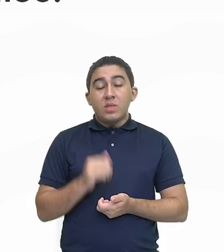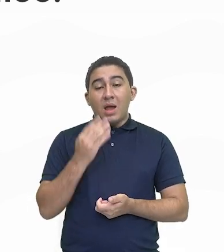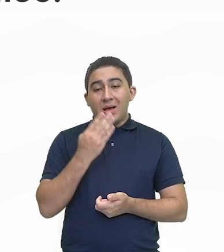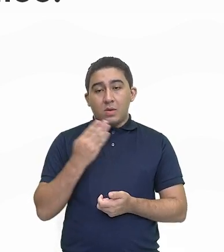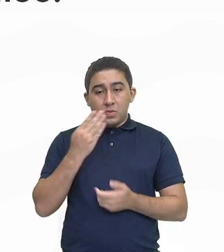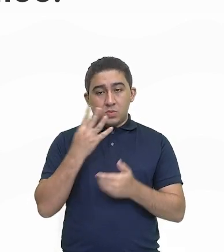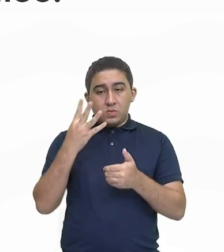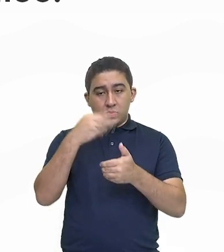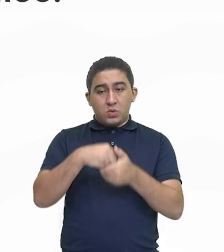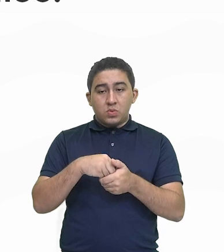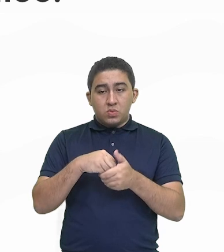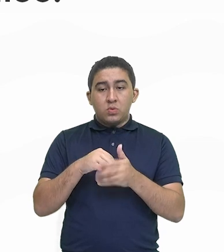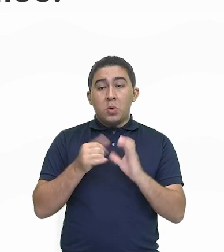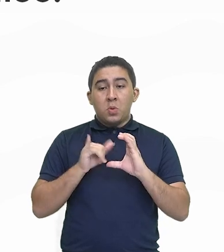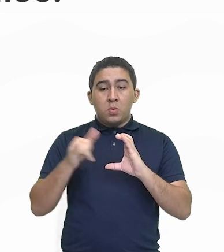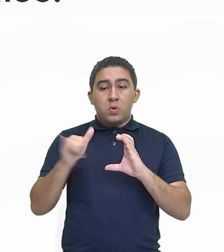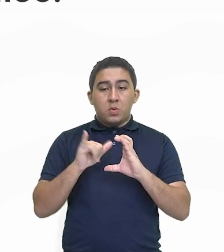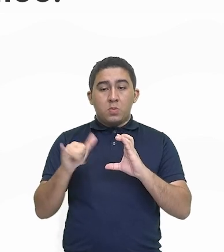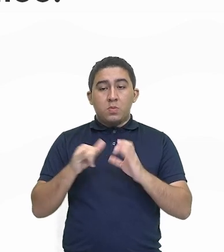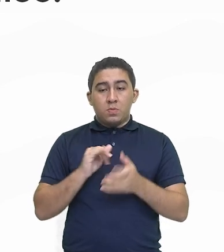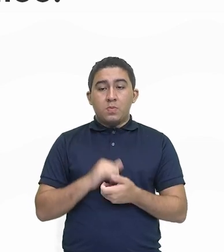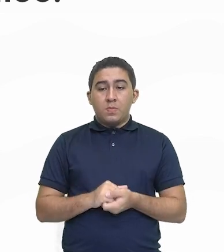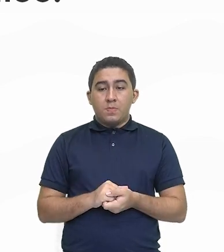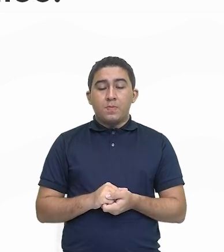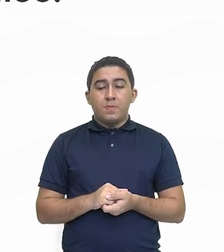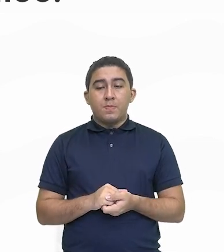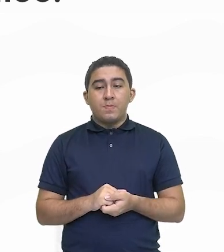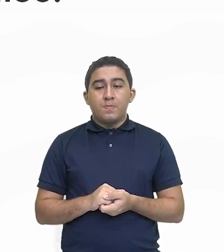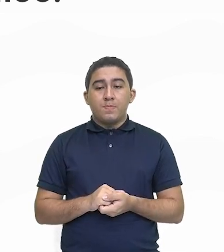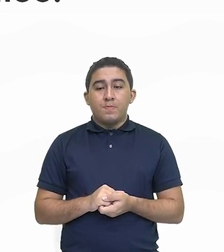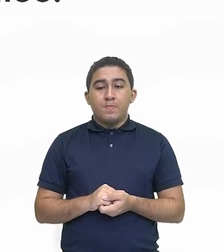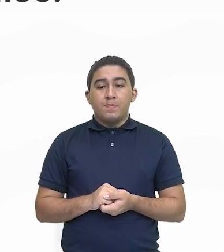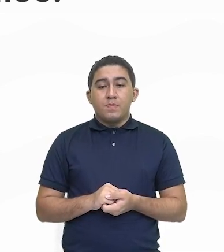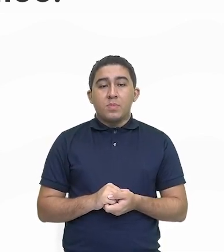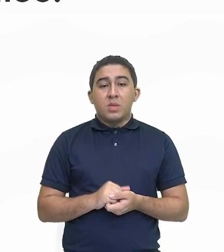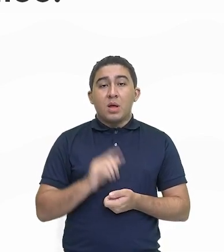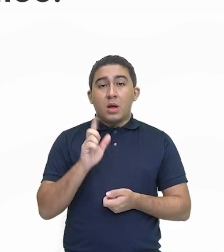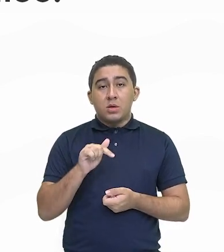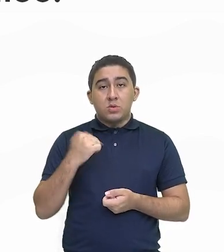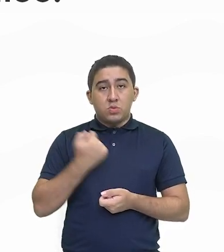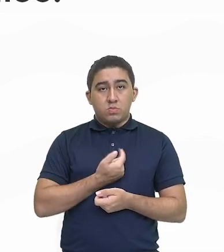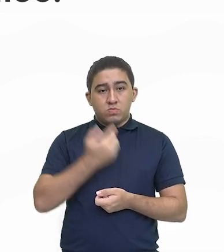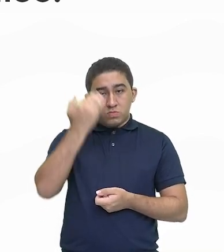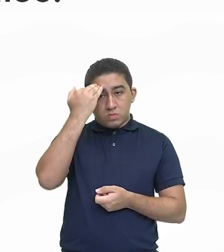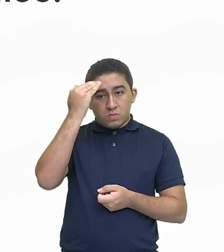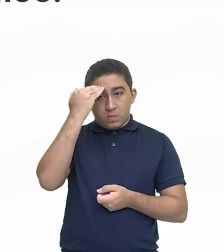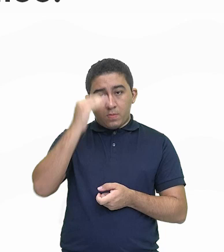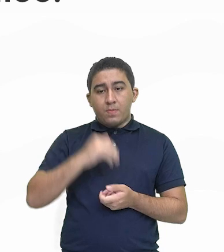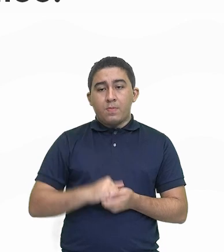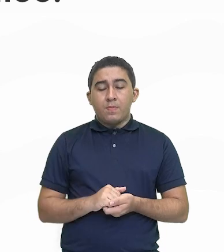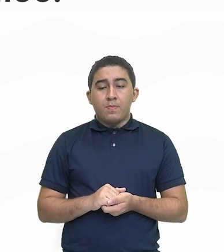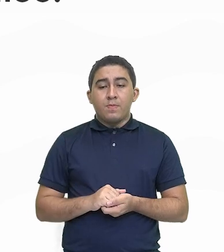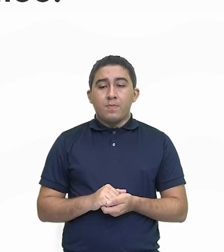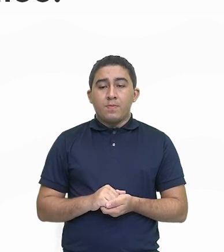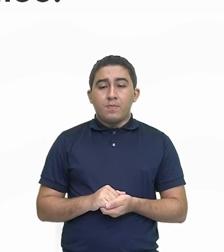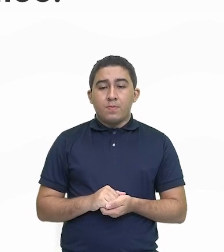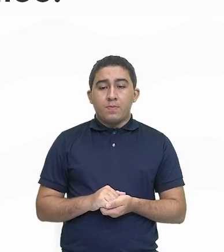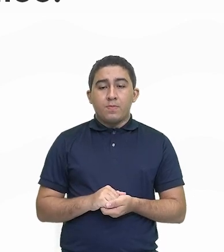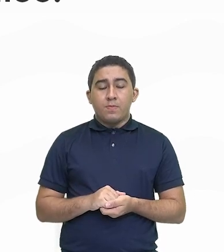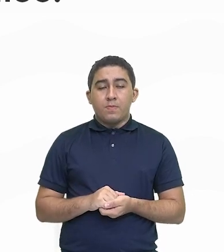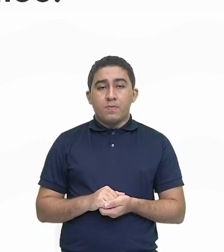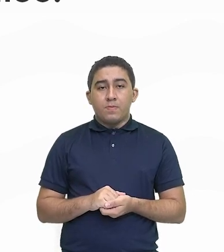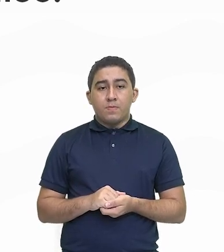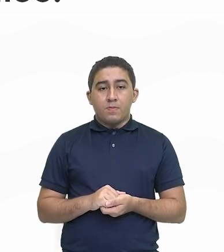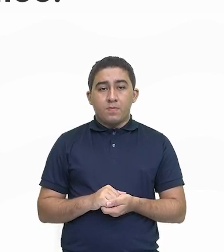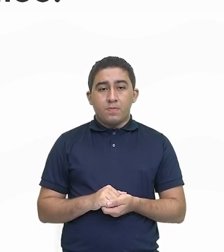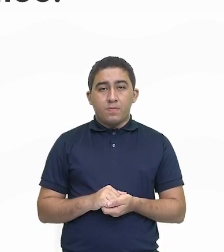forma de carboidratos na planta. Então, é esse processo que a gente vai entender. Enquanto a fase luminosa, lembrando mais uma